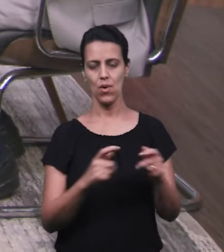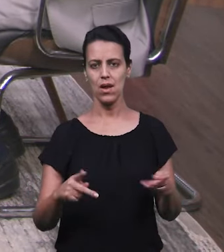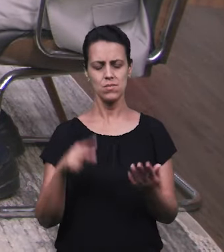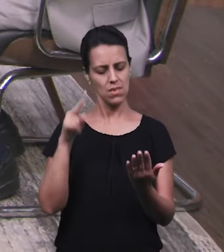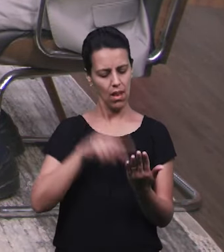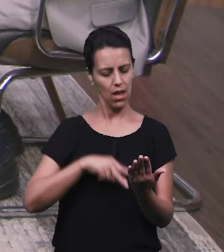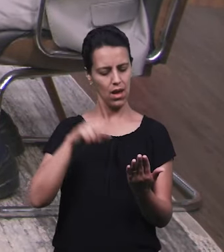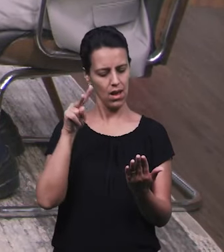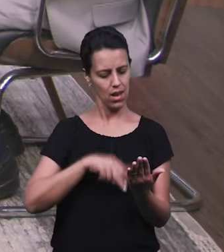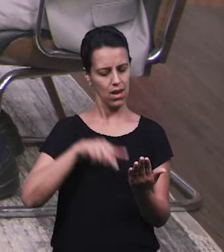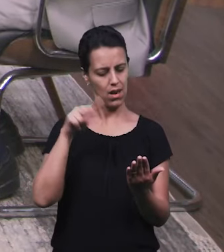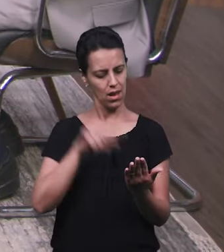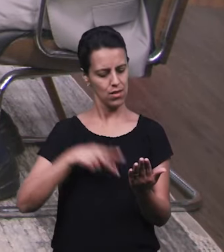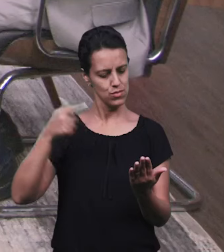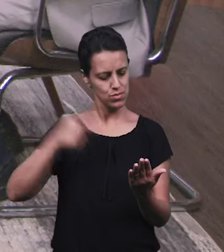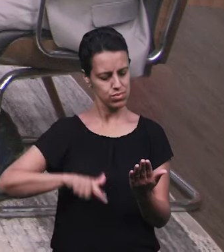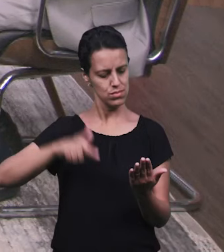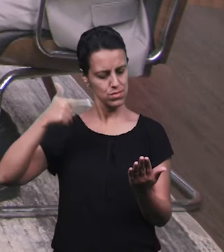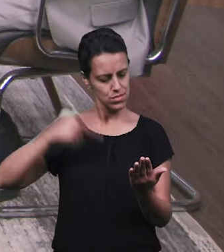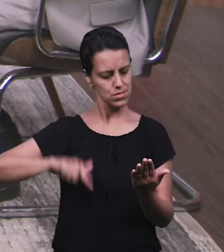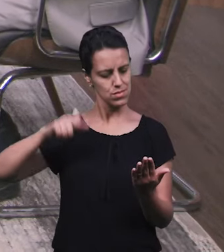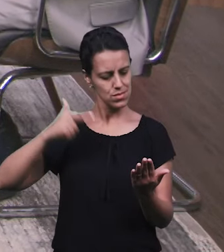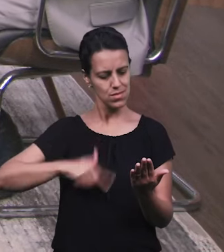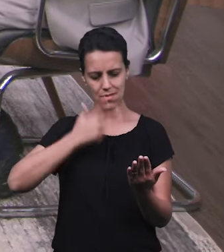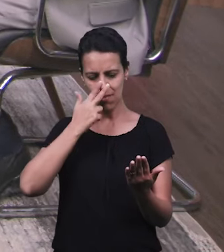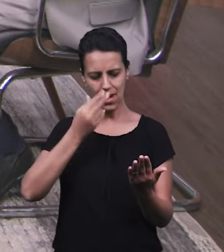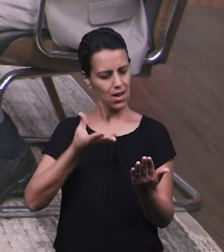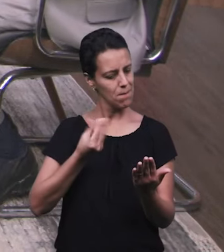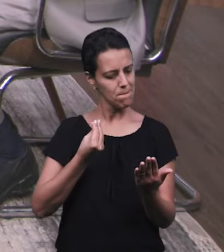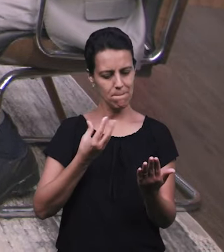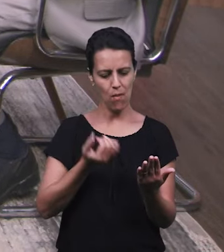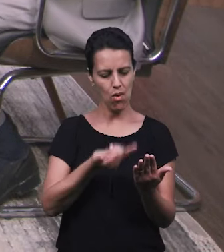que você leia, por mais que você ouça, ele